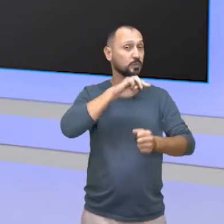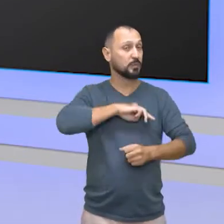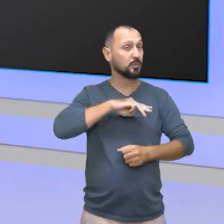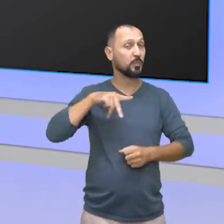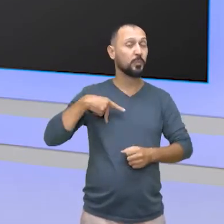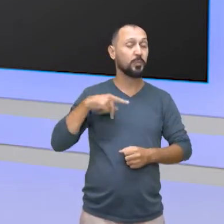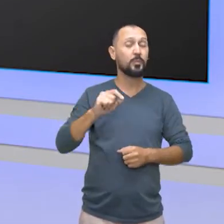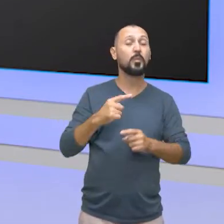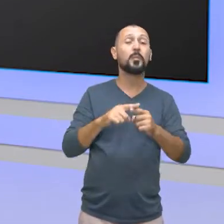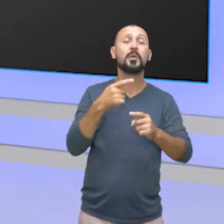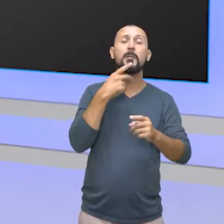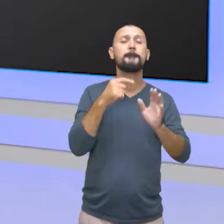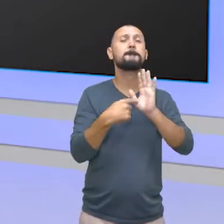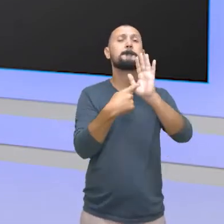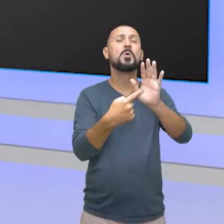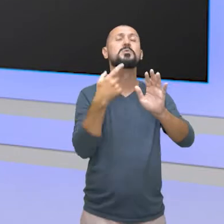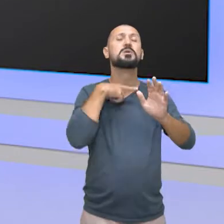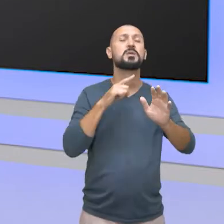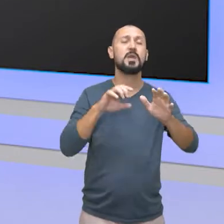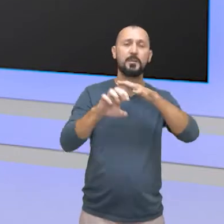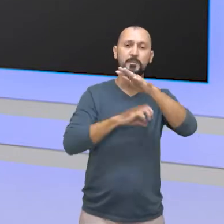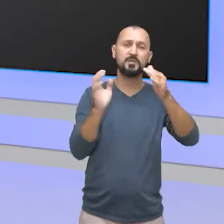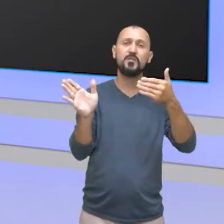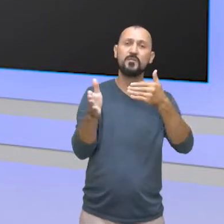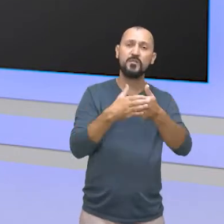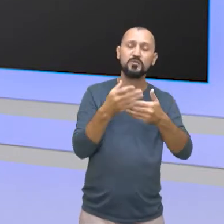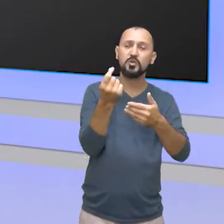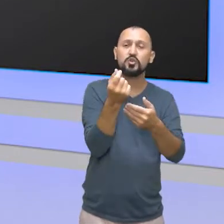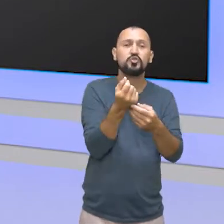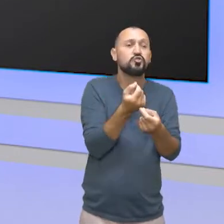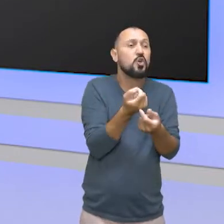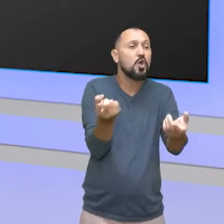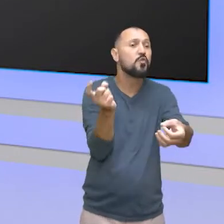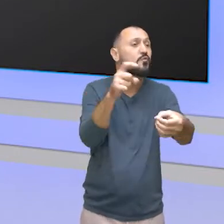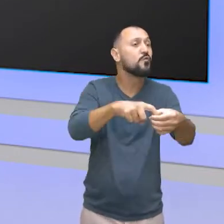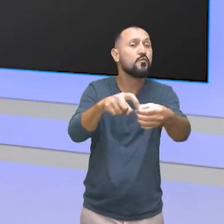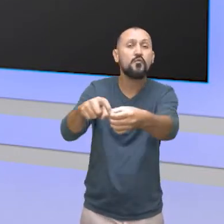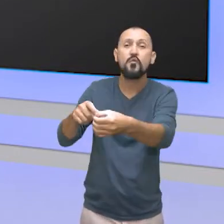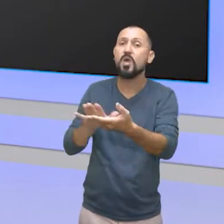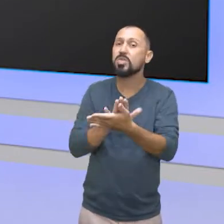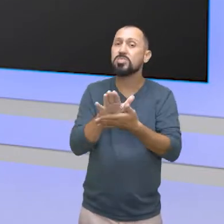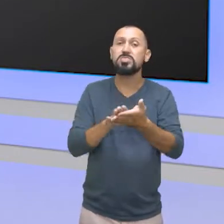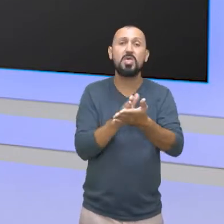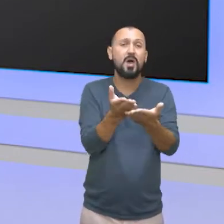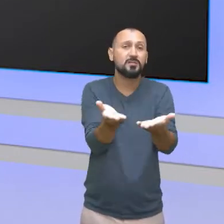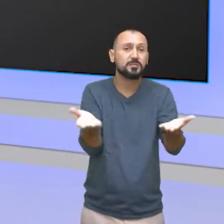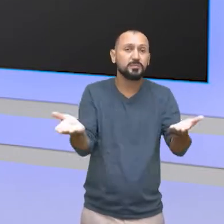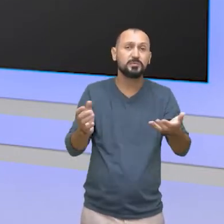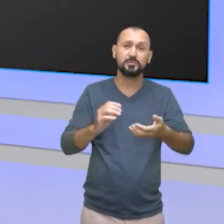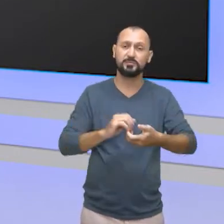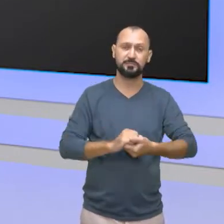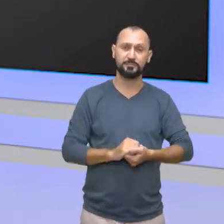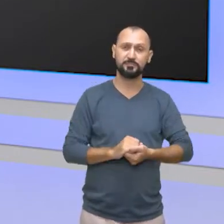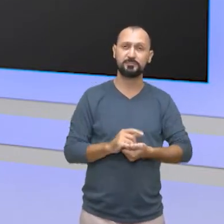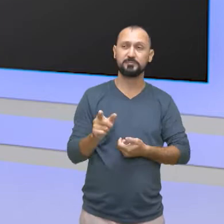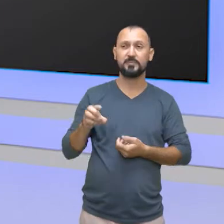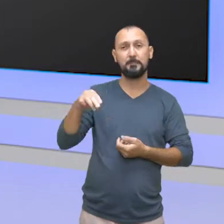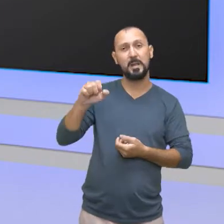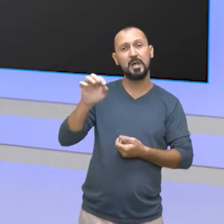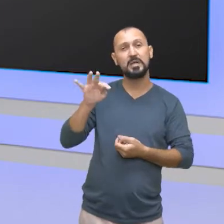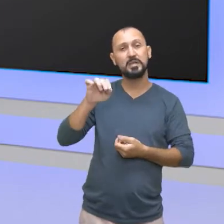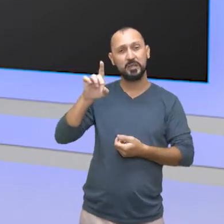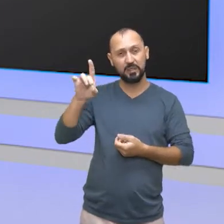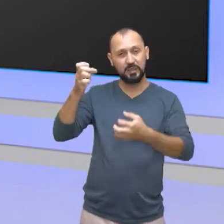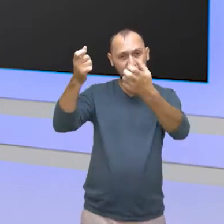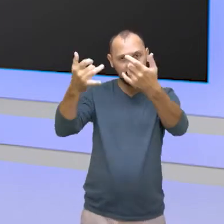Ministério Público. O parlamentar alega que a empresa fechou sem devolver o dinheiro já pago pelos consumidores.